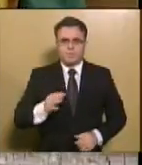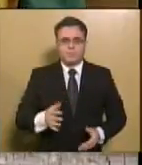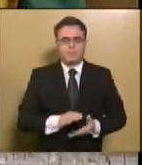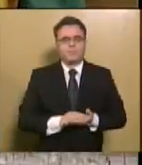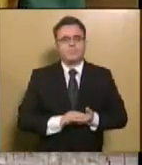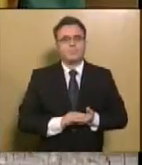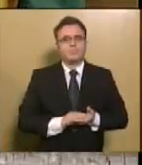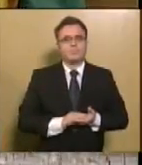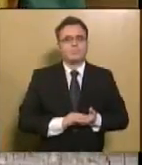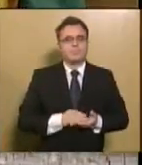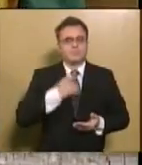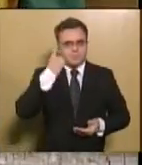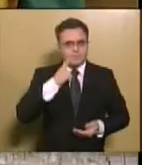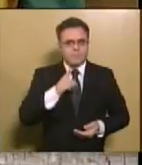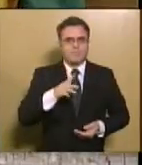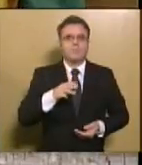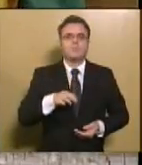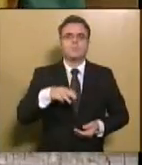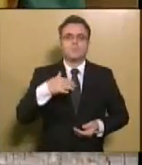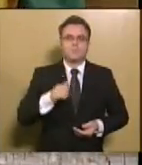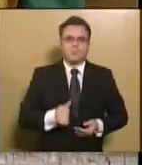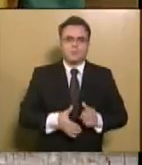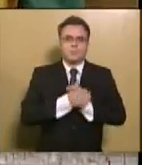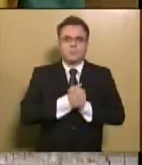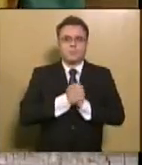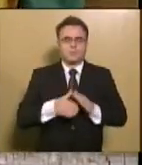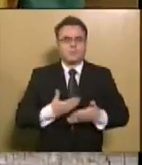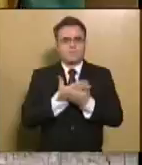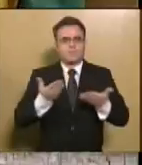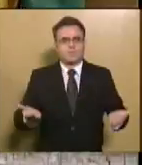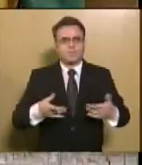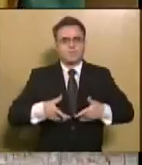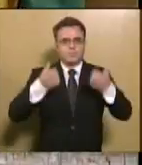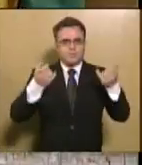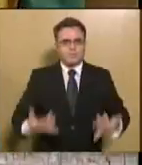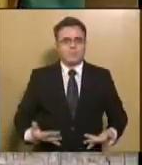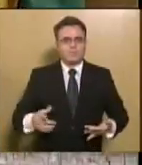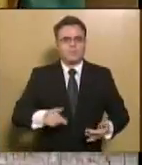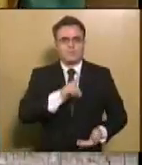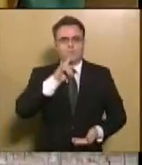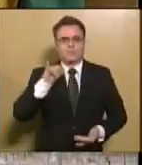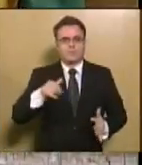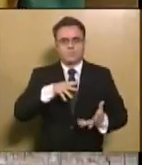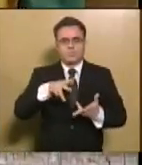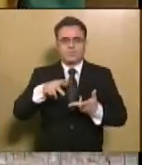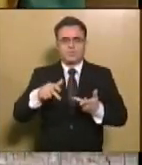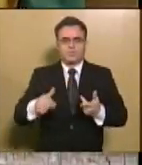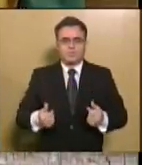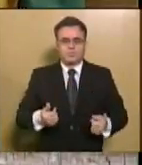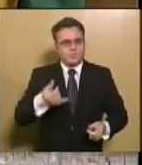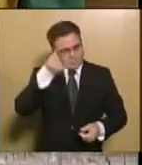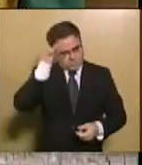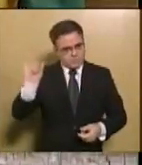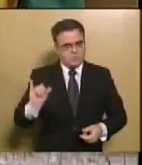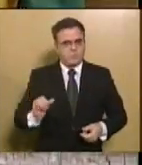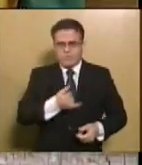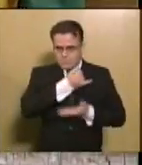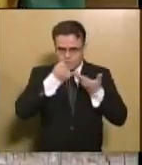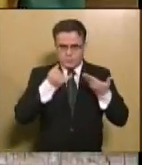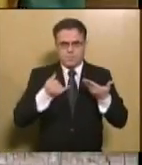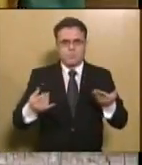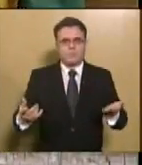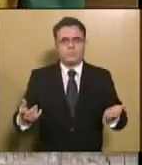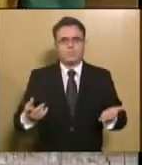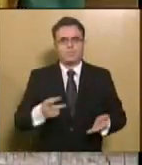A deputada Maria Mendonça ocupou a tribuna, saudando os presentes e, em seguida, falou da passagem do Dia Internacional de Combate e Prevenção às Drogas, comemorado no dia de